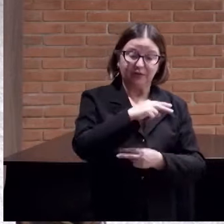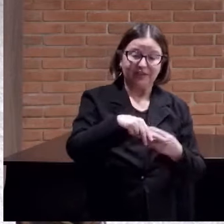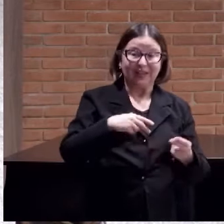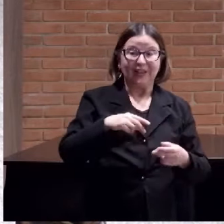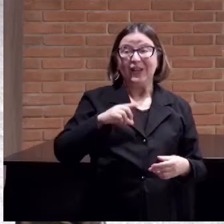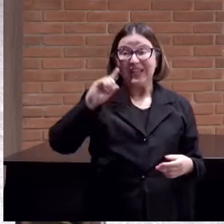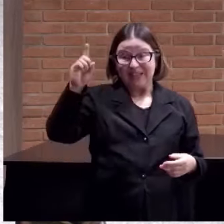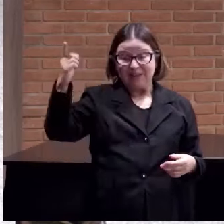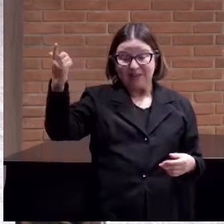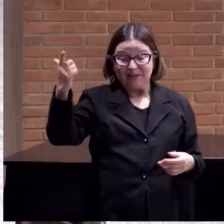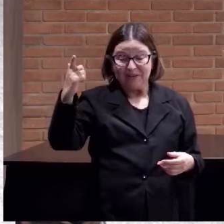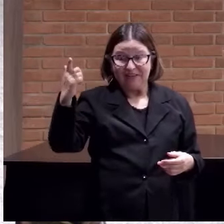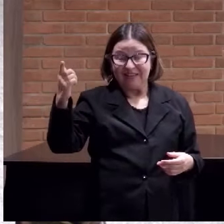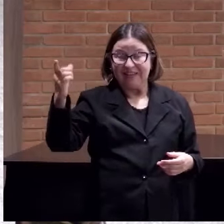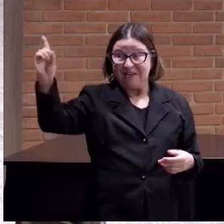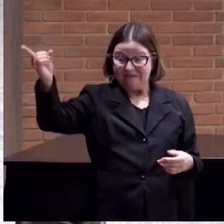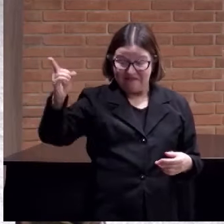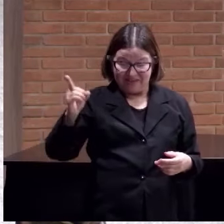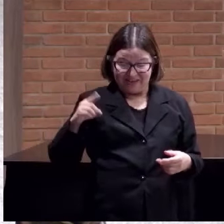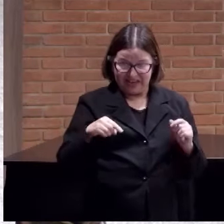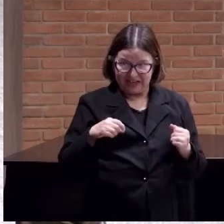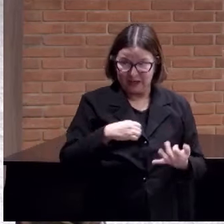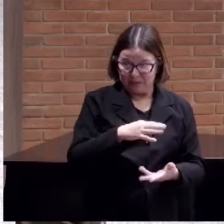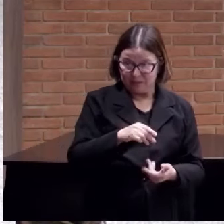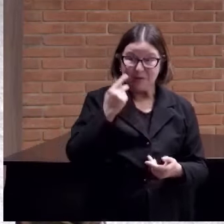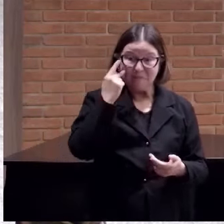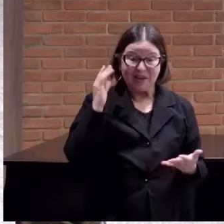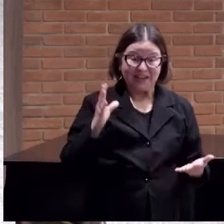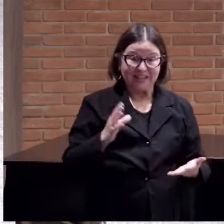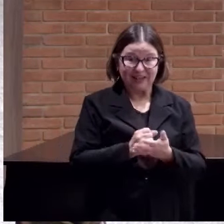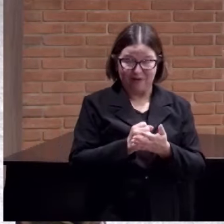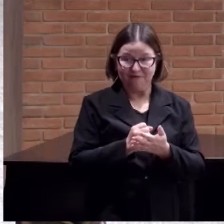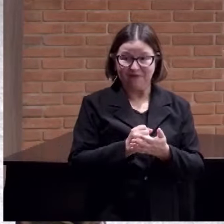para salvar gente como eu e você.